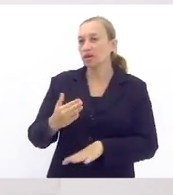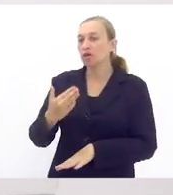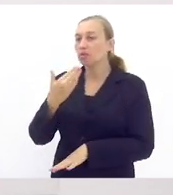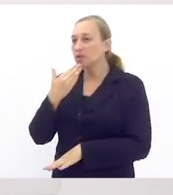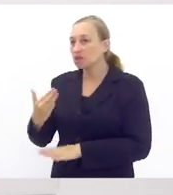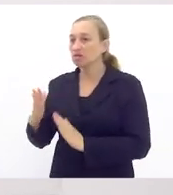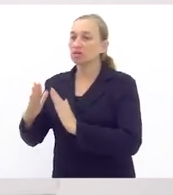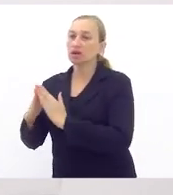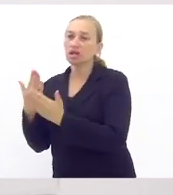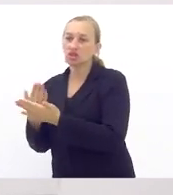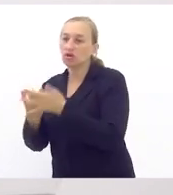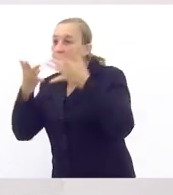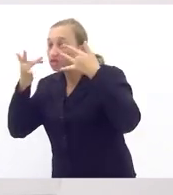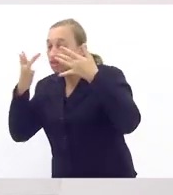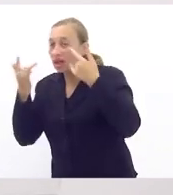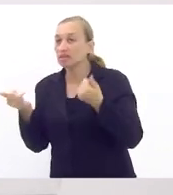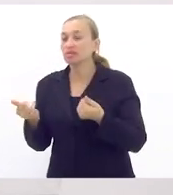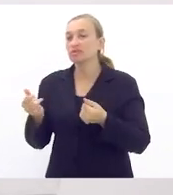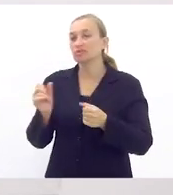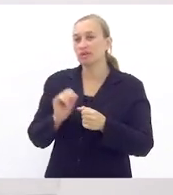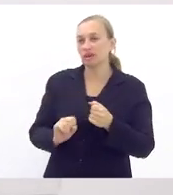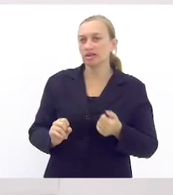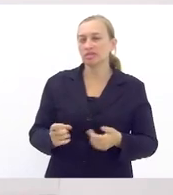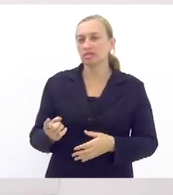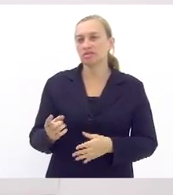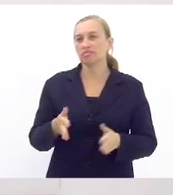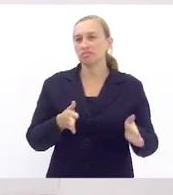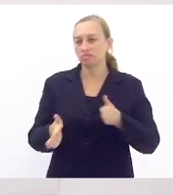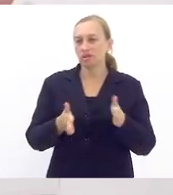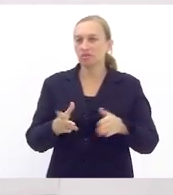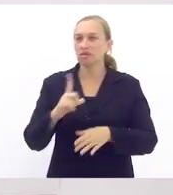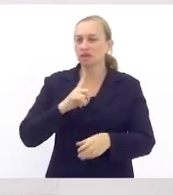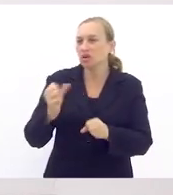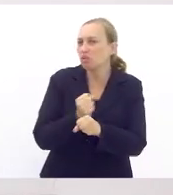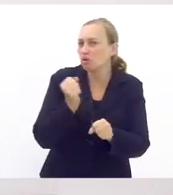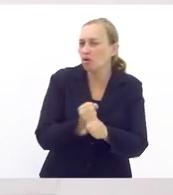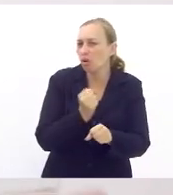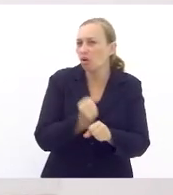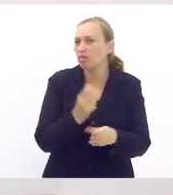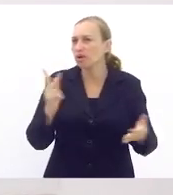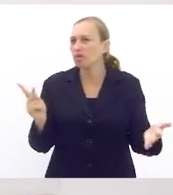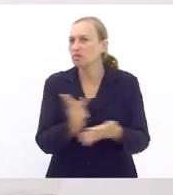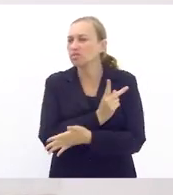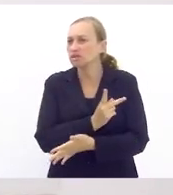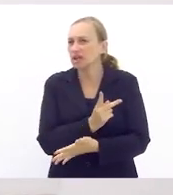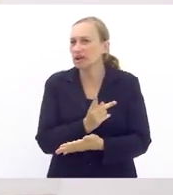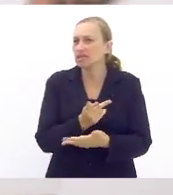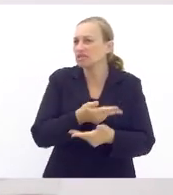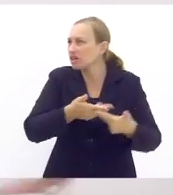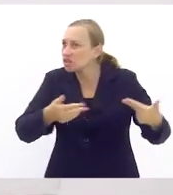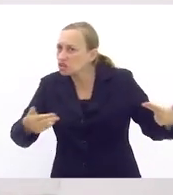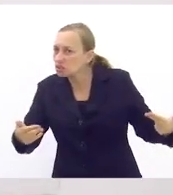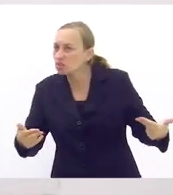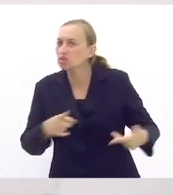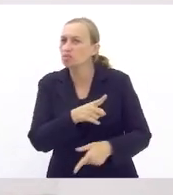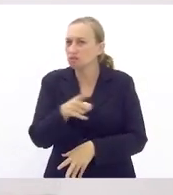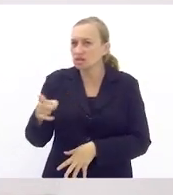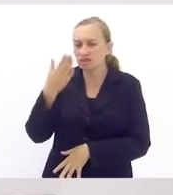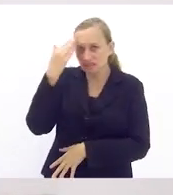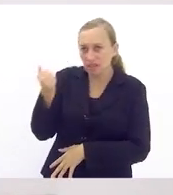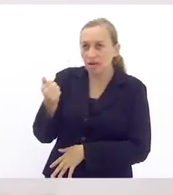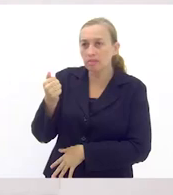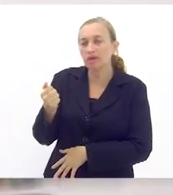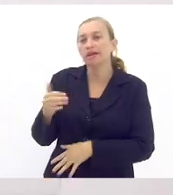vem aqui falando de prazo a gente tem uma obra obra acontece a imprevistos como todos aqui sabemos